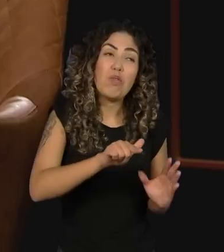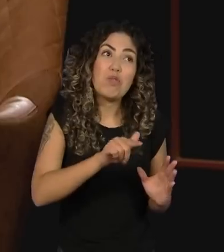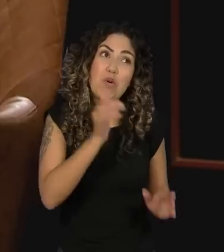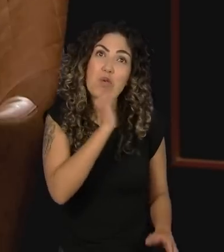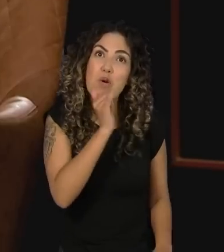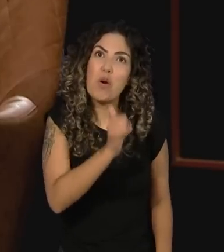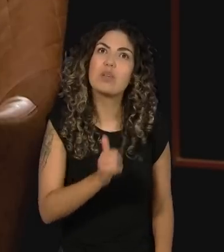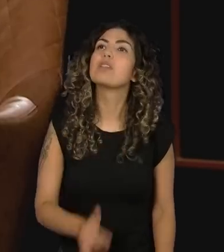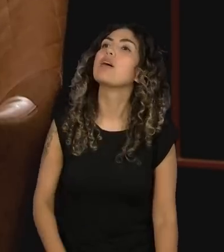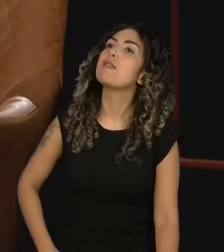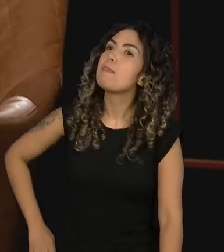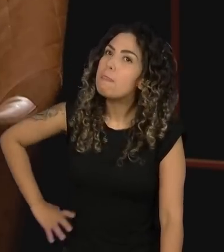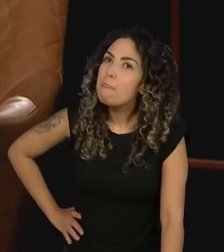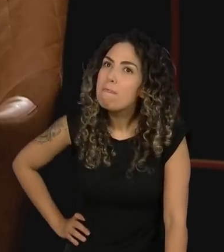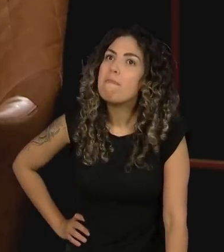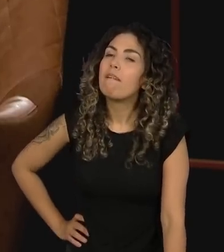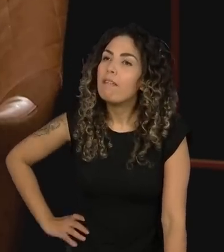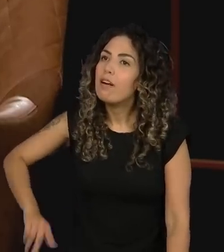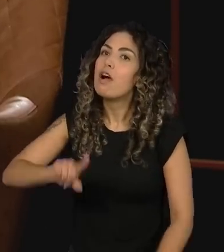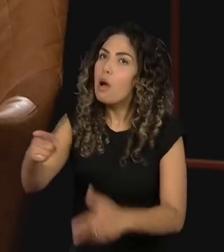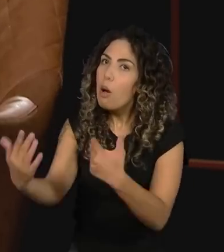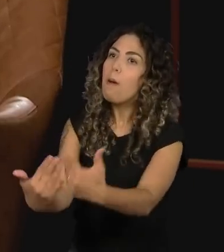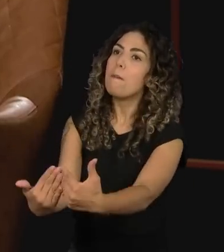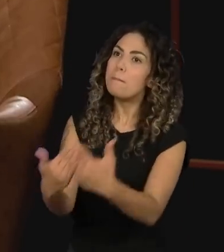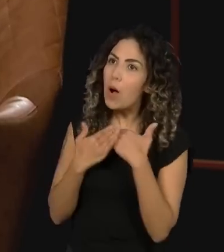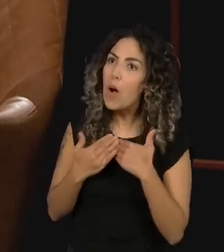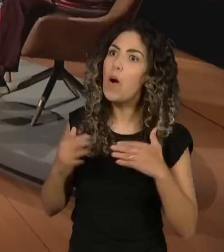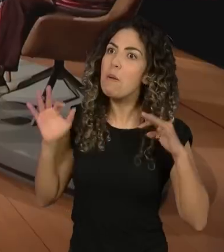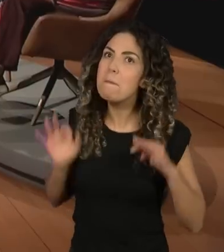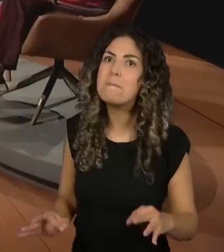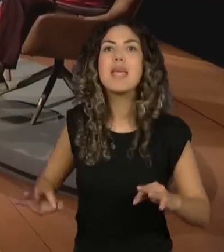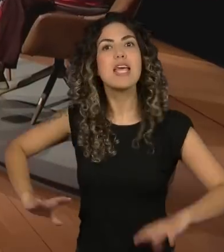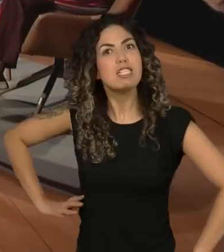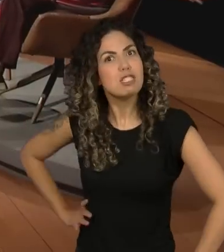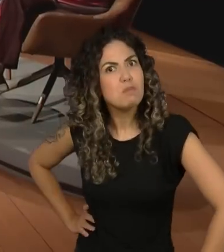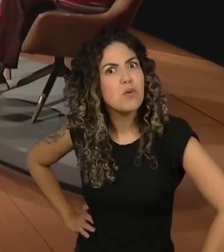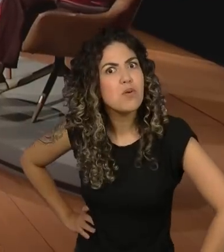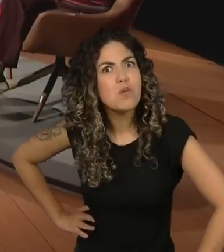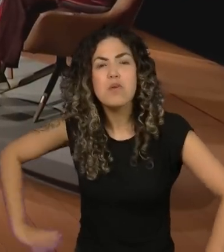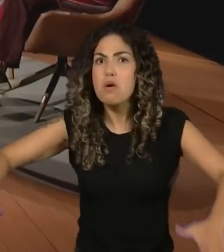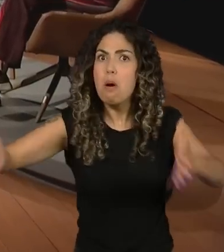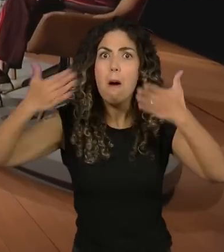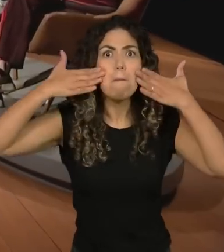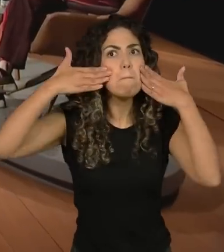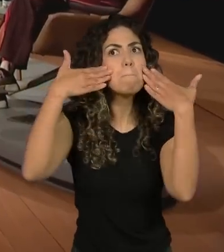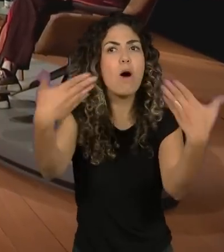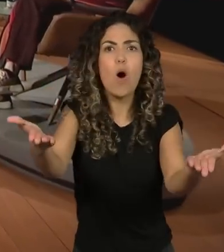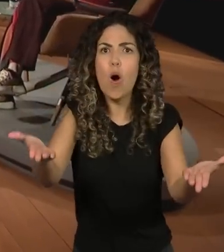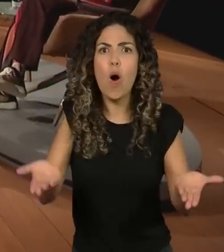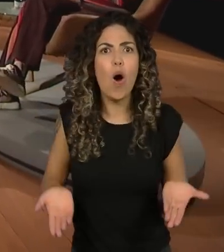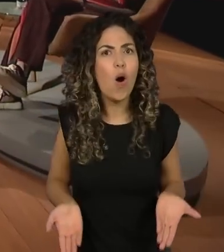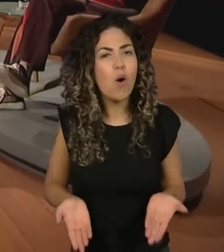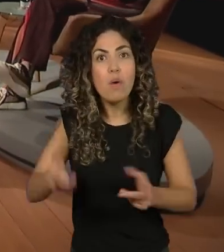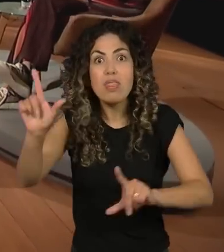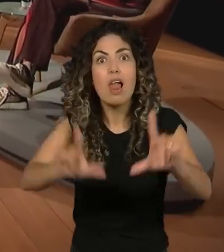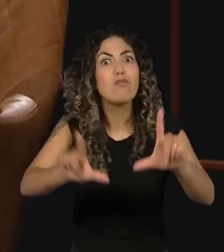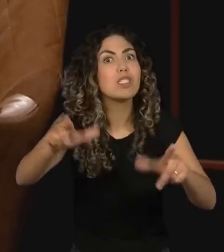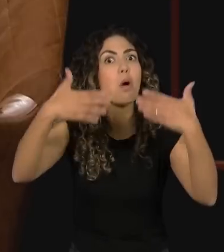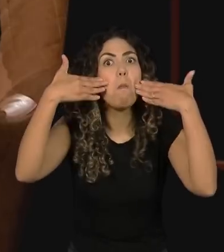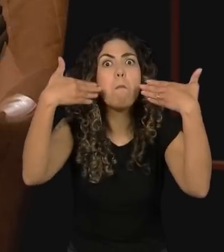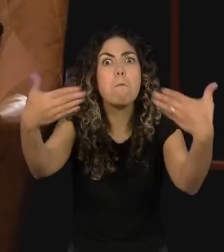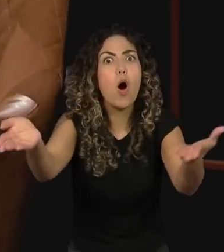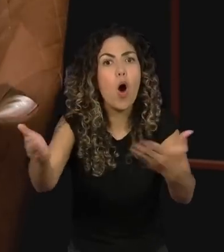Me desqualificaram Ao vivo para a Rede Brasil. Rede Nacional. Rede